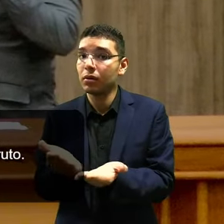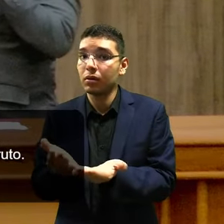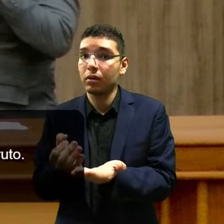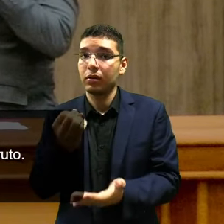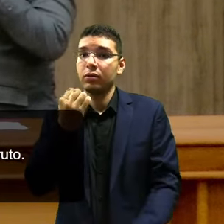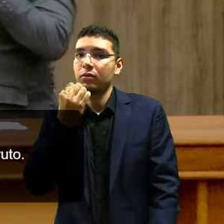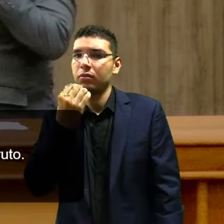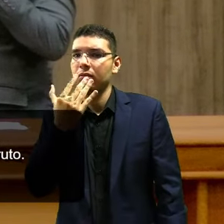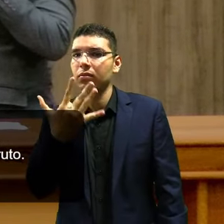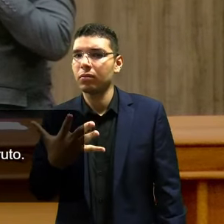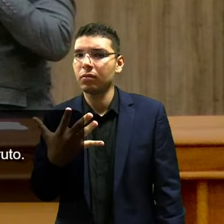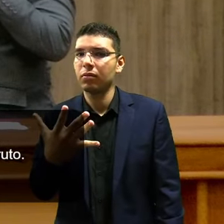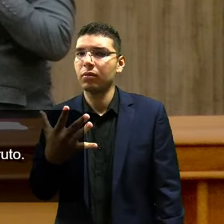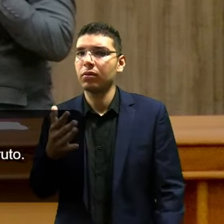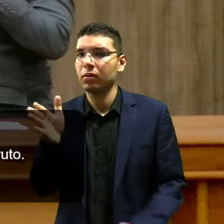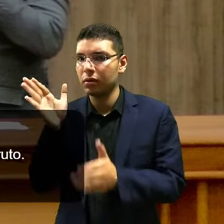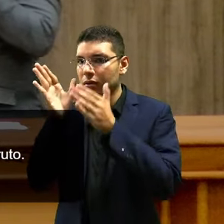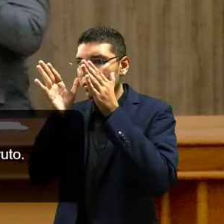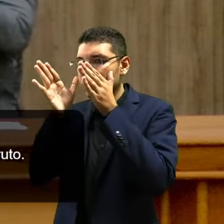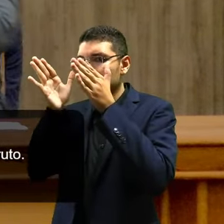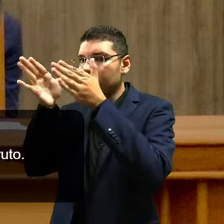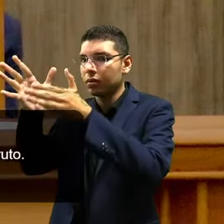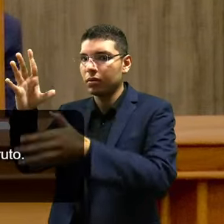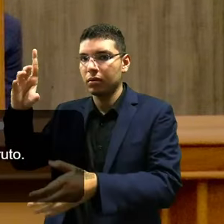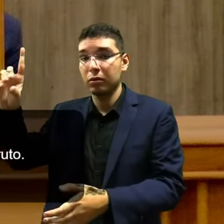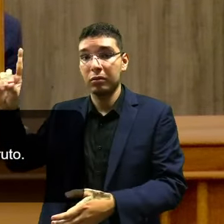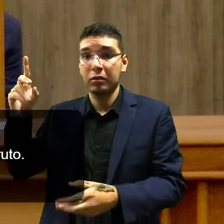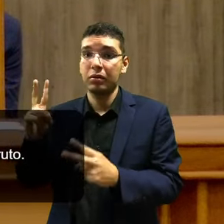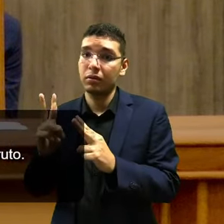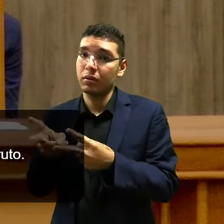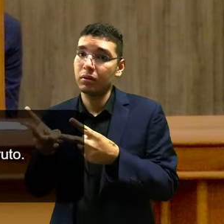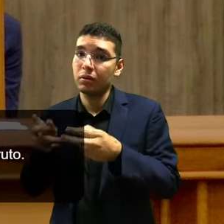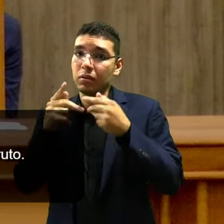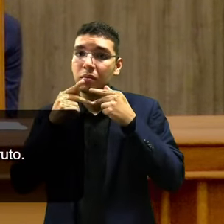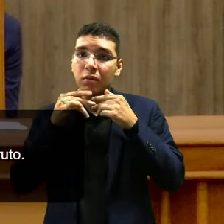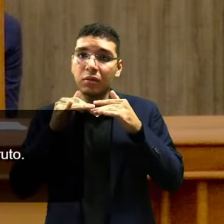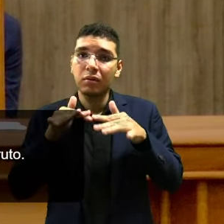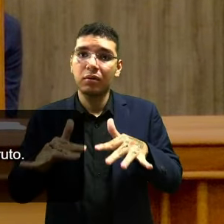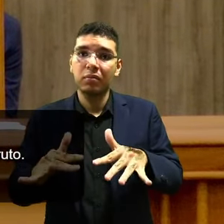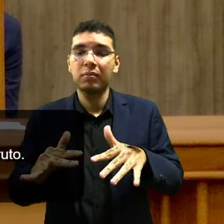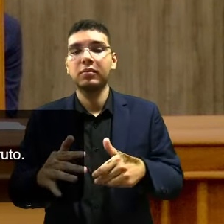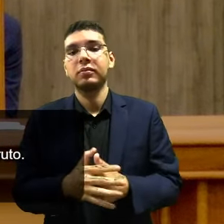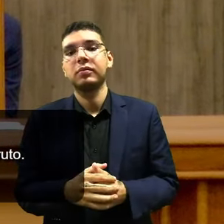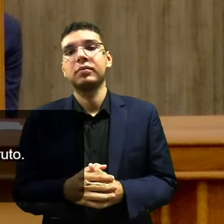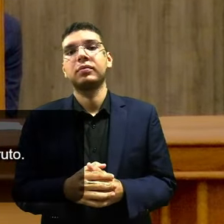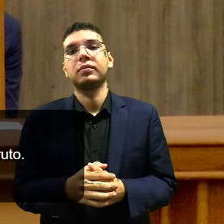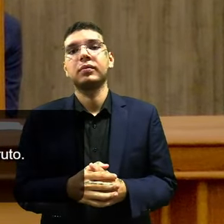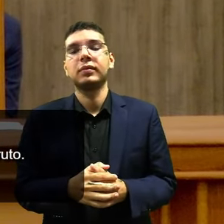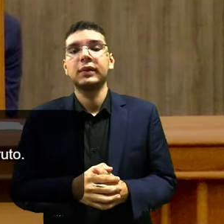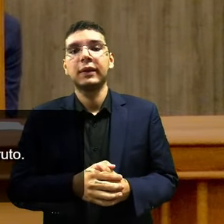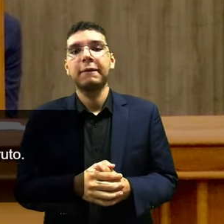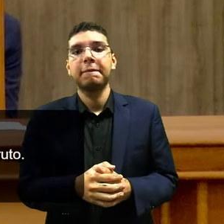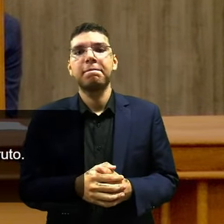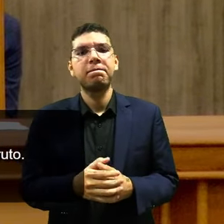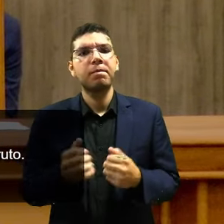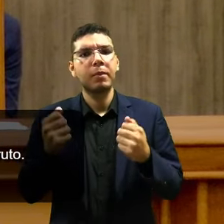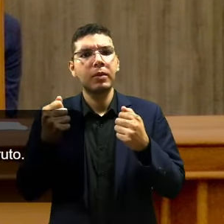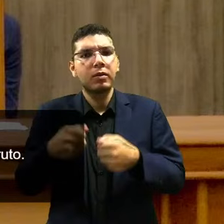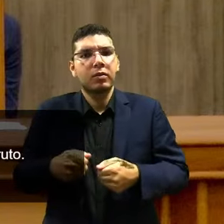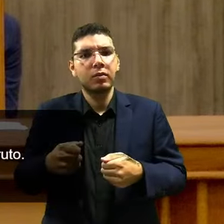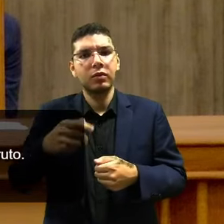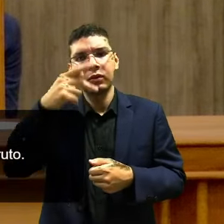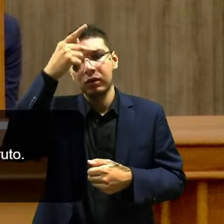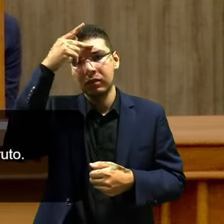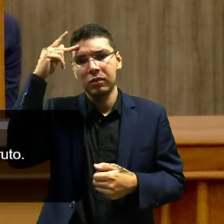é raiz em Jesus tu dá teu fruto é assim ou não é pode ter invejoso pode ter o caluniador pode ter